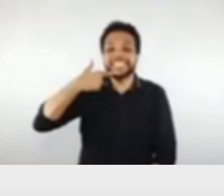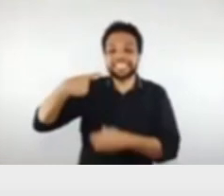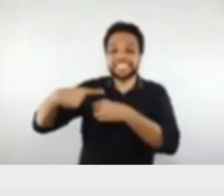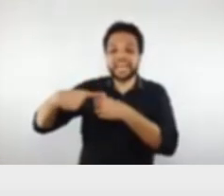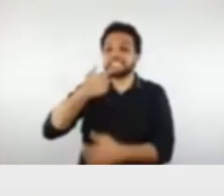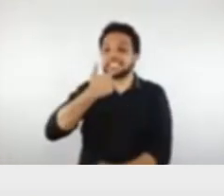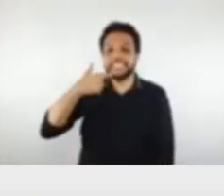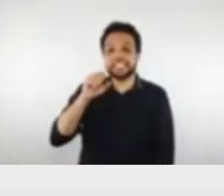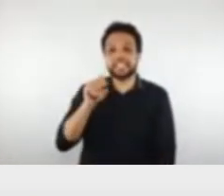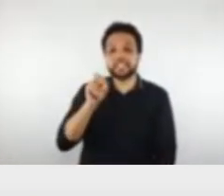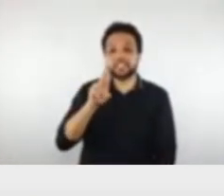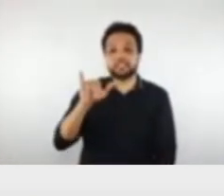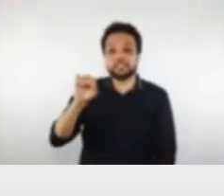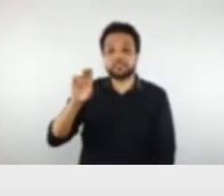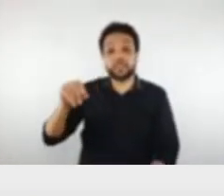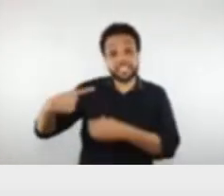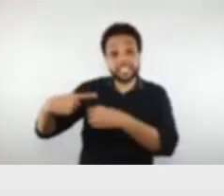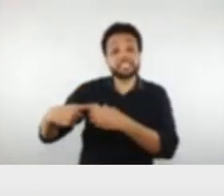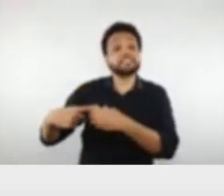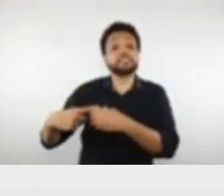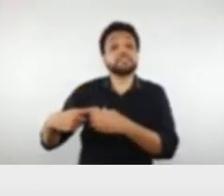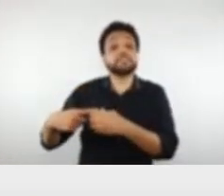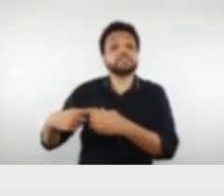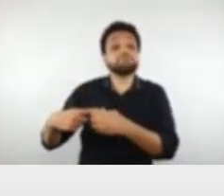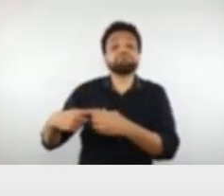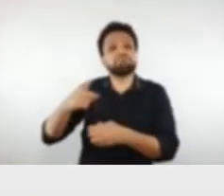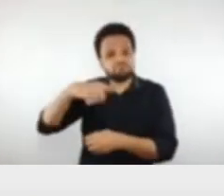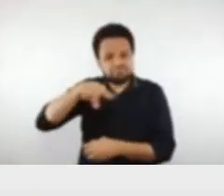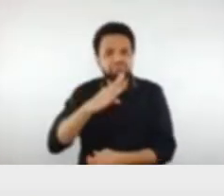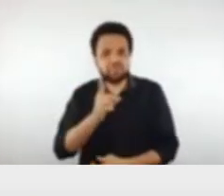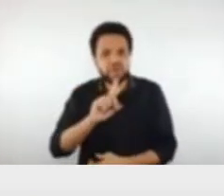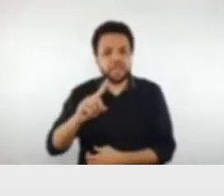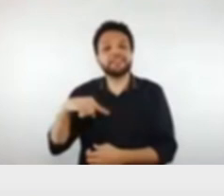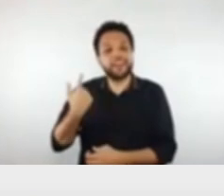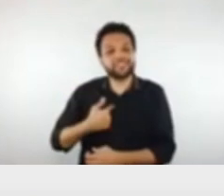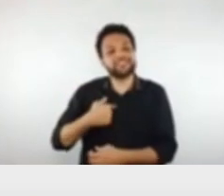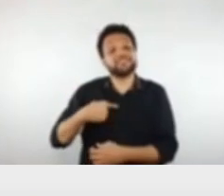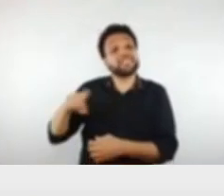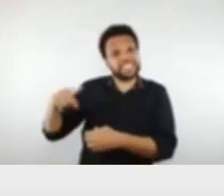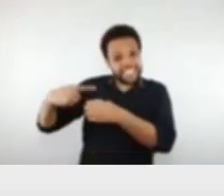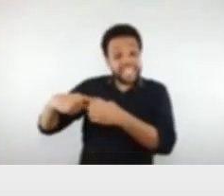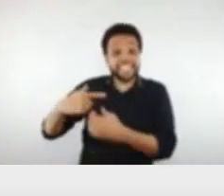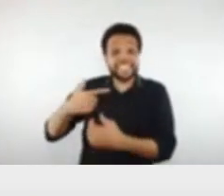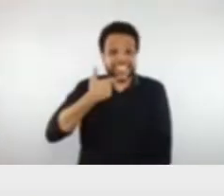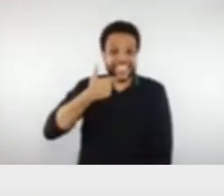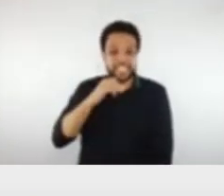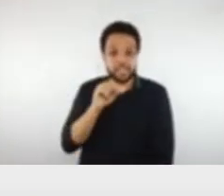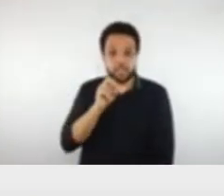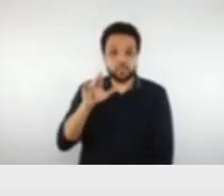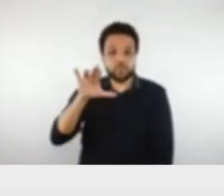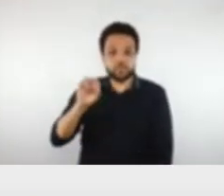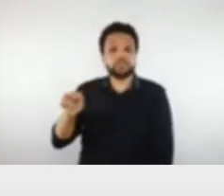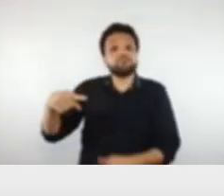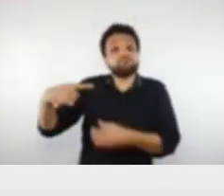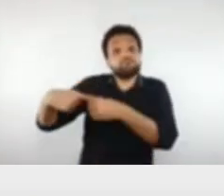Não, ninguém ouviu. É porque a gente está lendo ali os números ruins do Covid, né? Sorriso é o município do mundo que mais